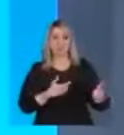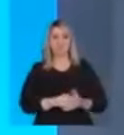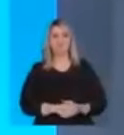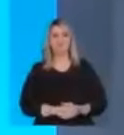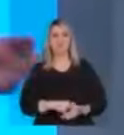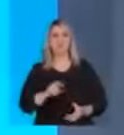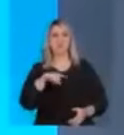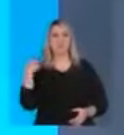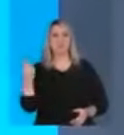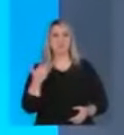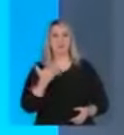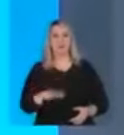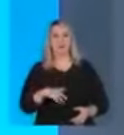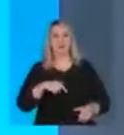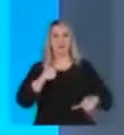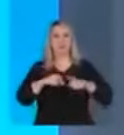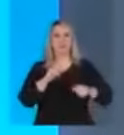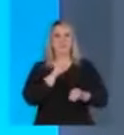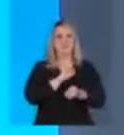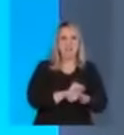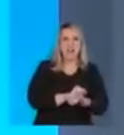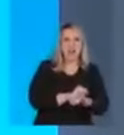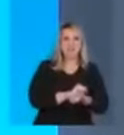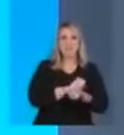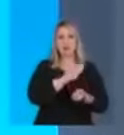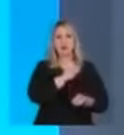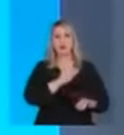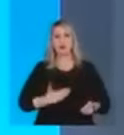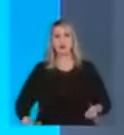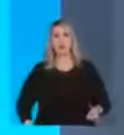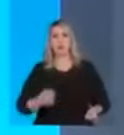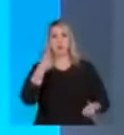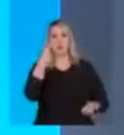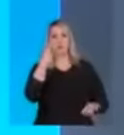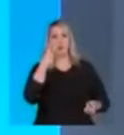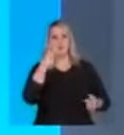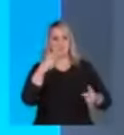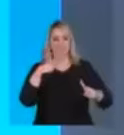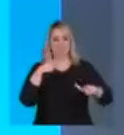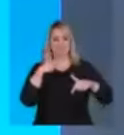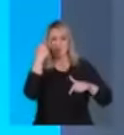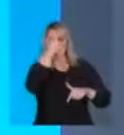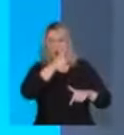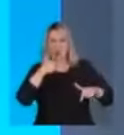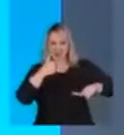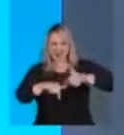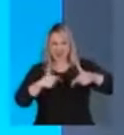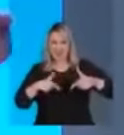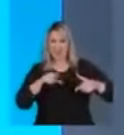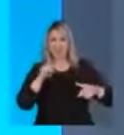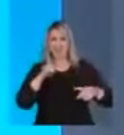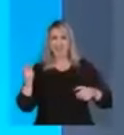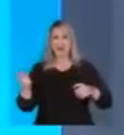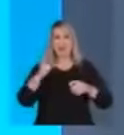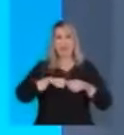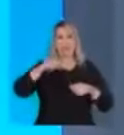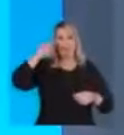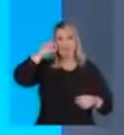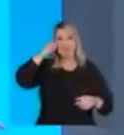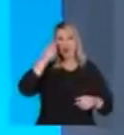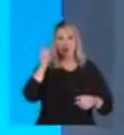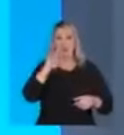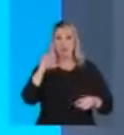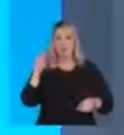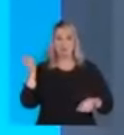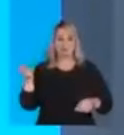nós não queremos mais trabalho escravo e governo de 12 horas de jornada diária não tem mais volta o negro não voltará para